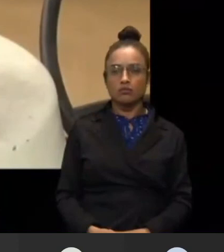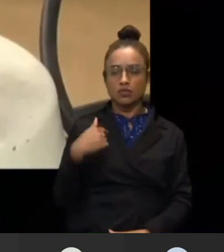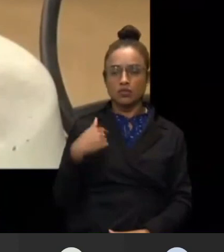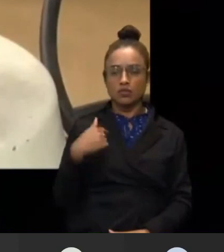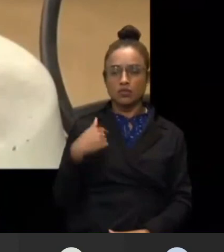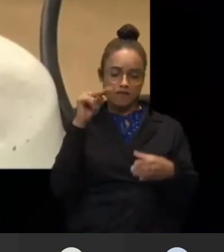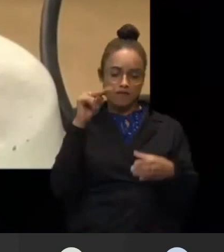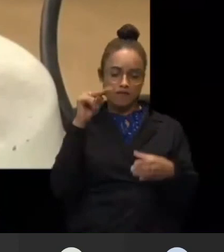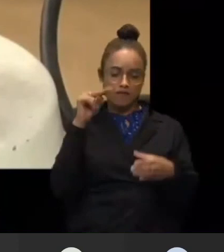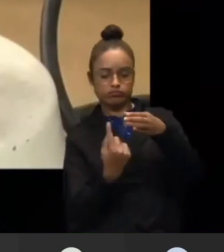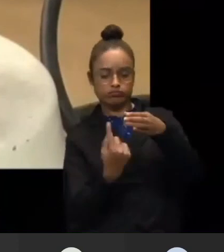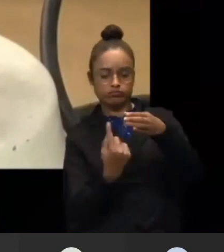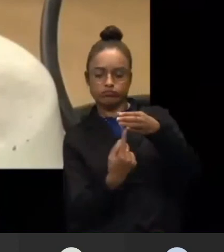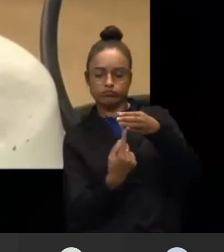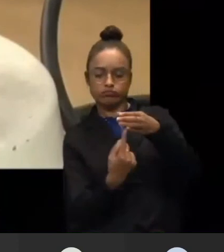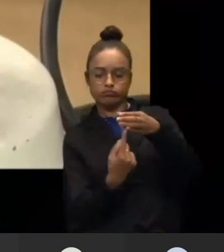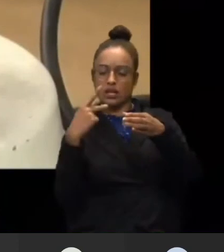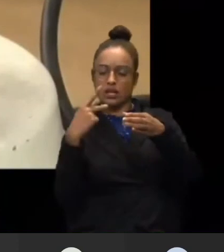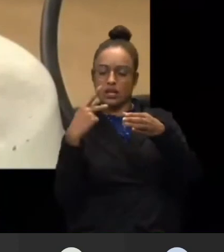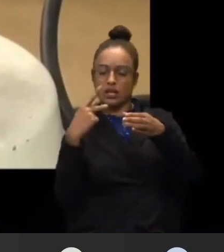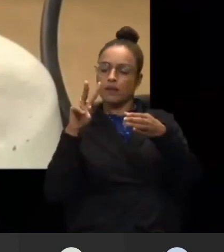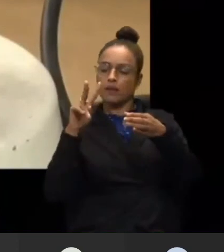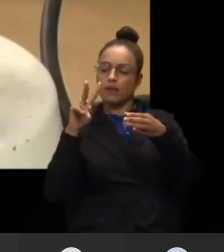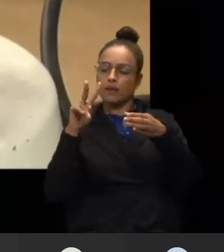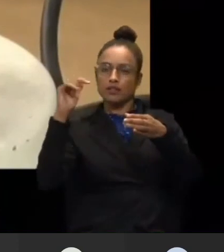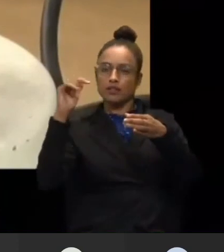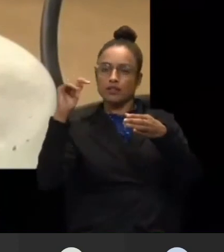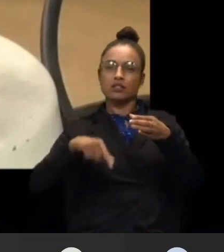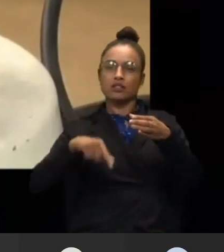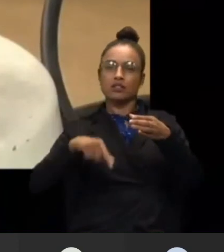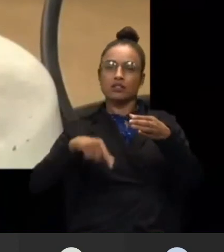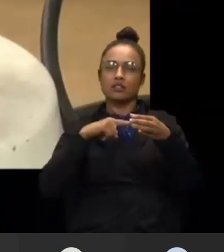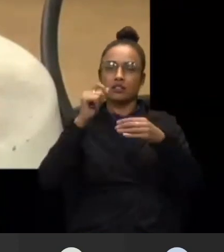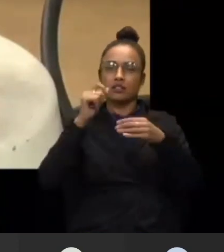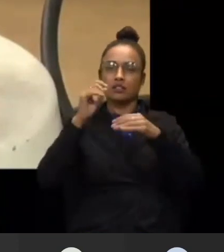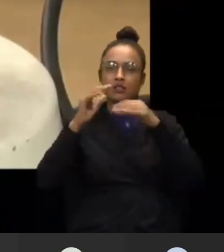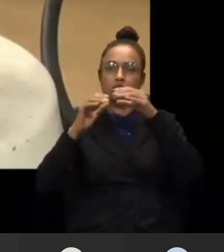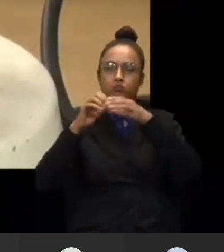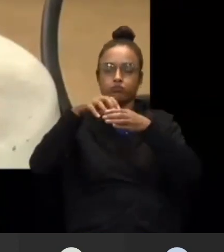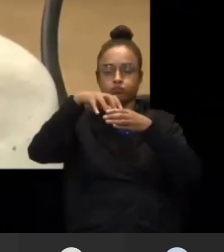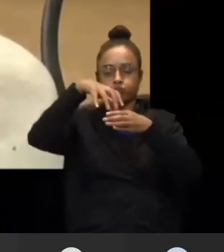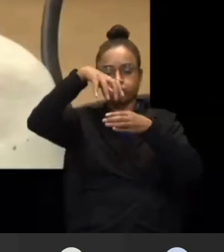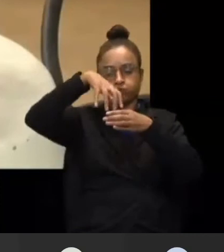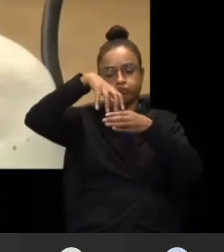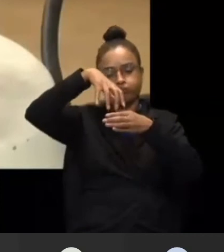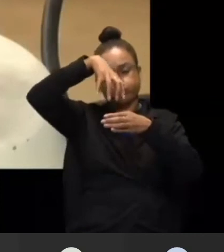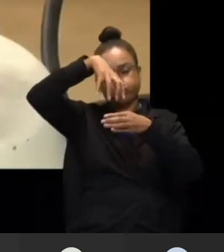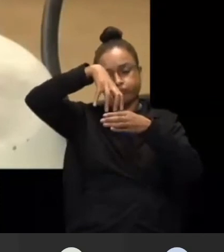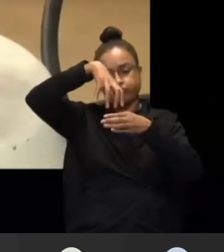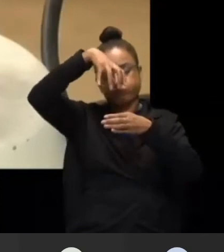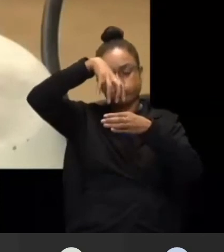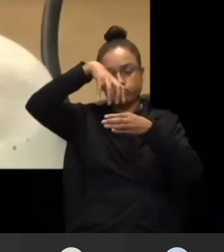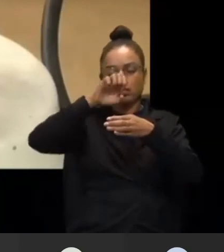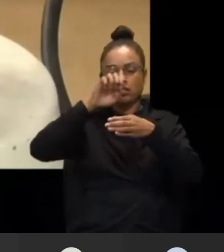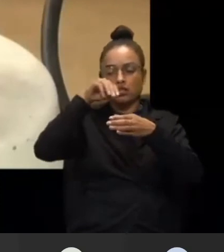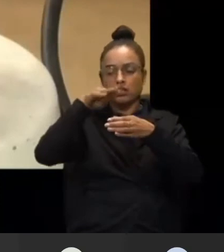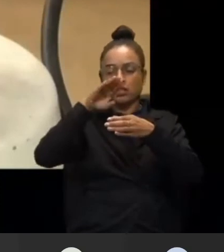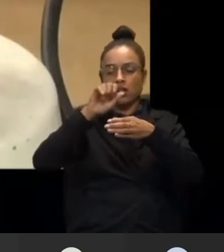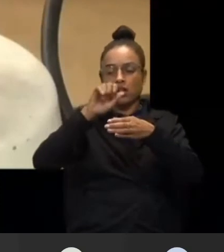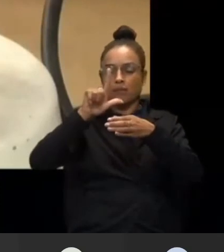Observa ali que aquele PVC está tendo um abaulamento. E aquele